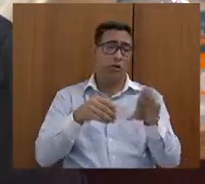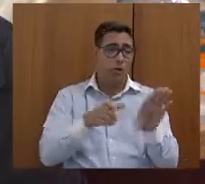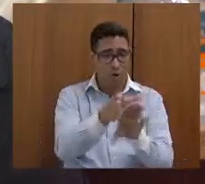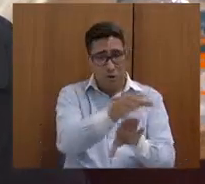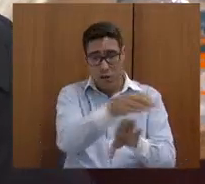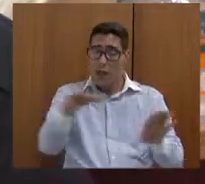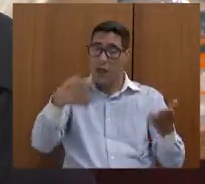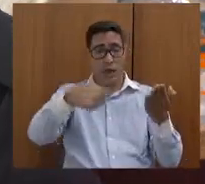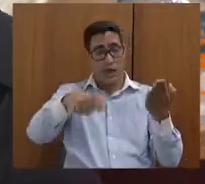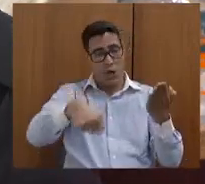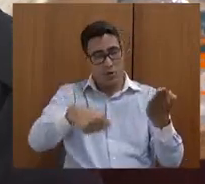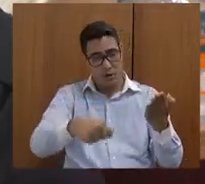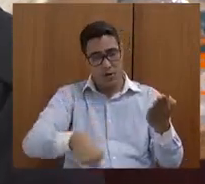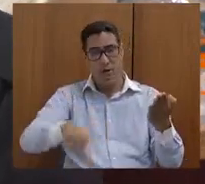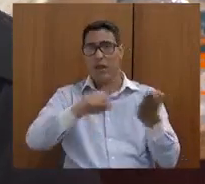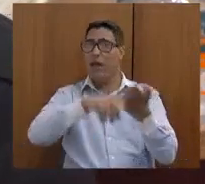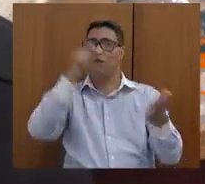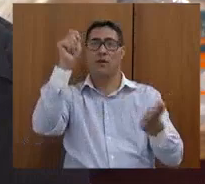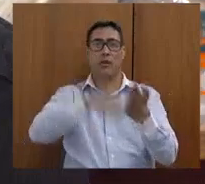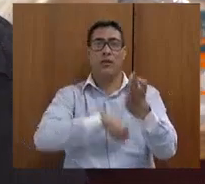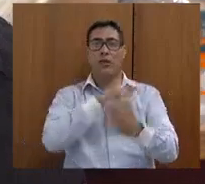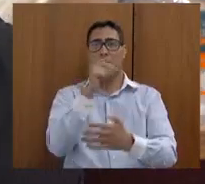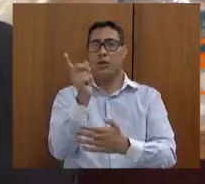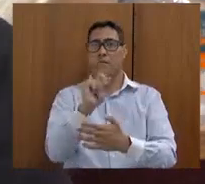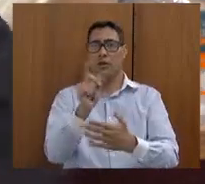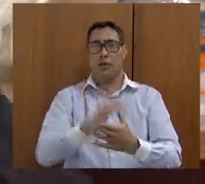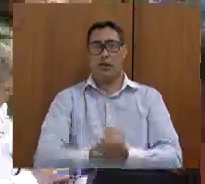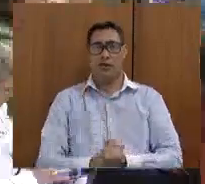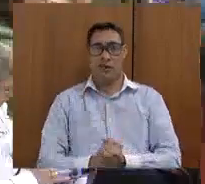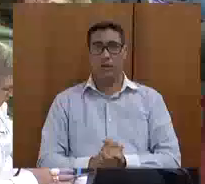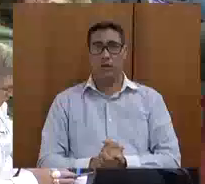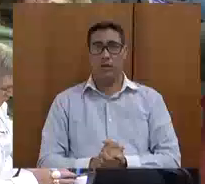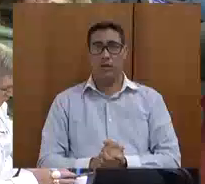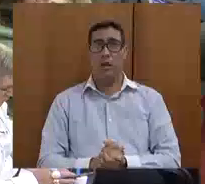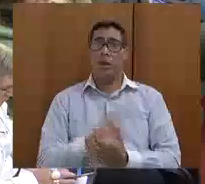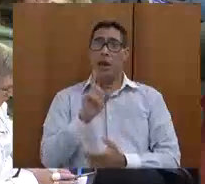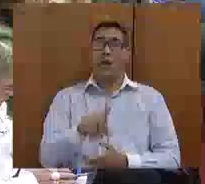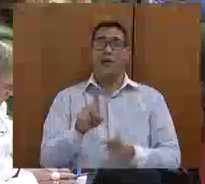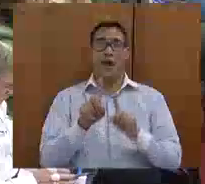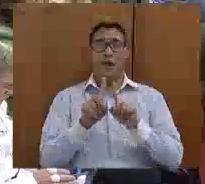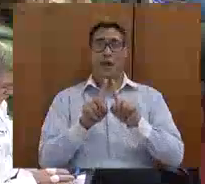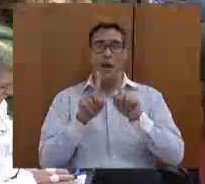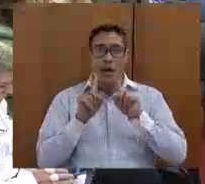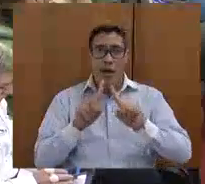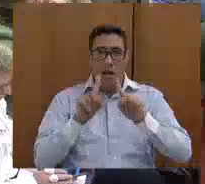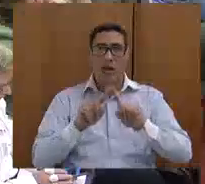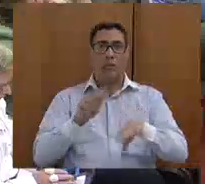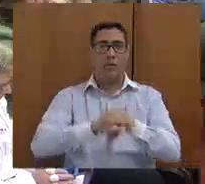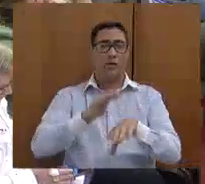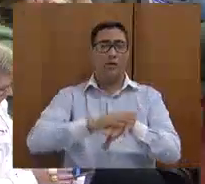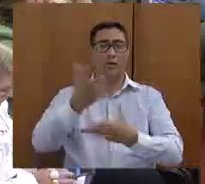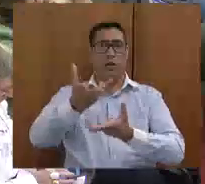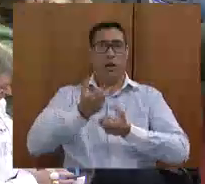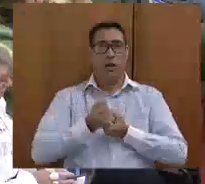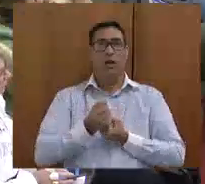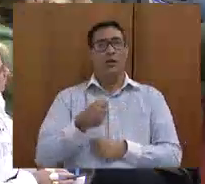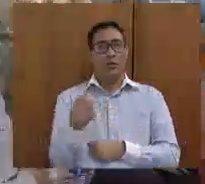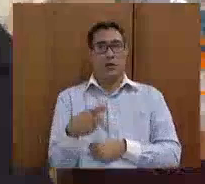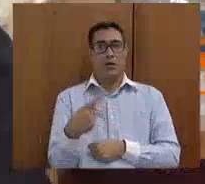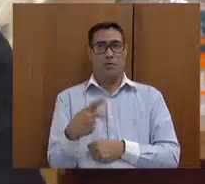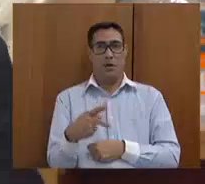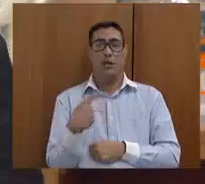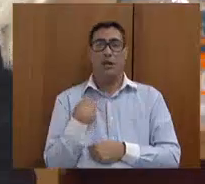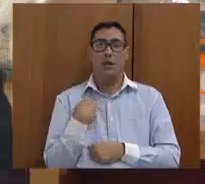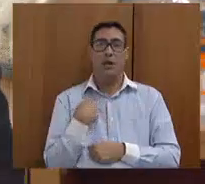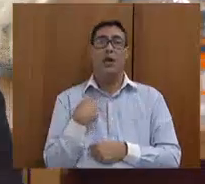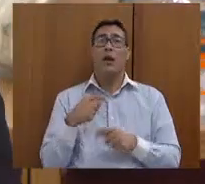se escreve e não se assina essa reclamação que eu já recebi aqui nessa casa fala para a gente fazer